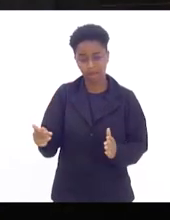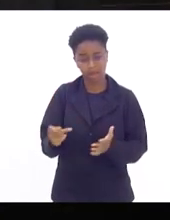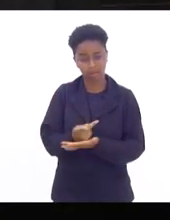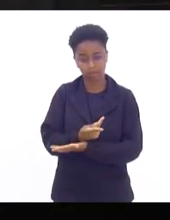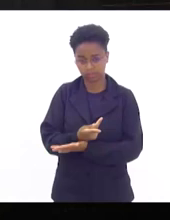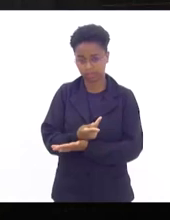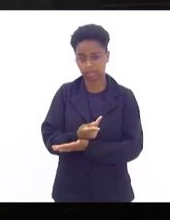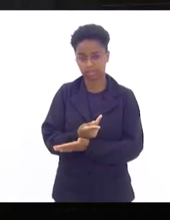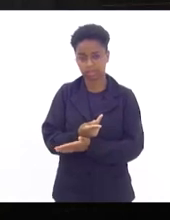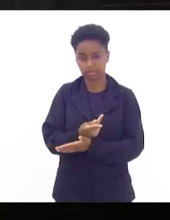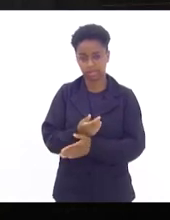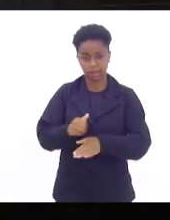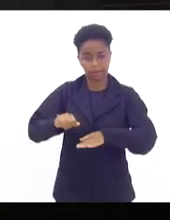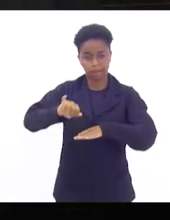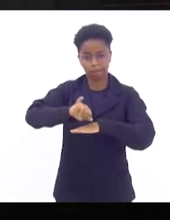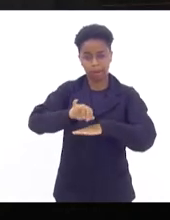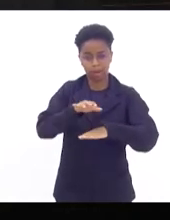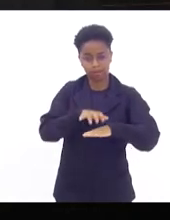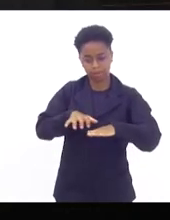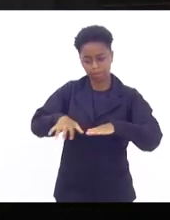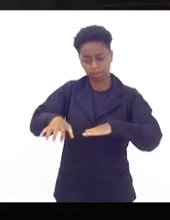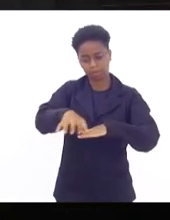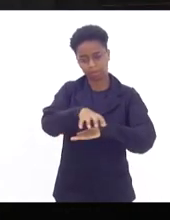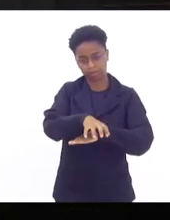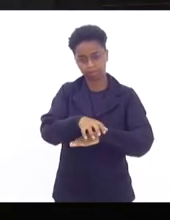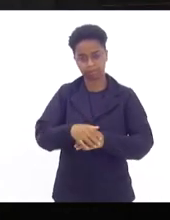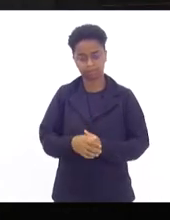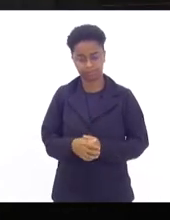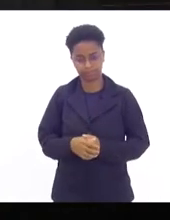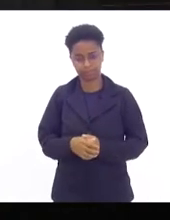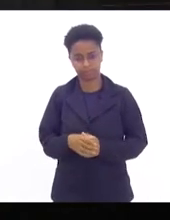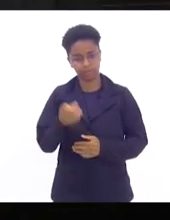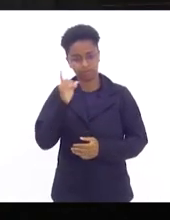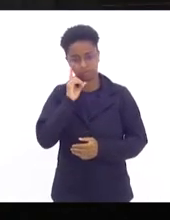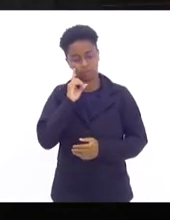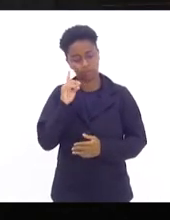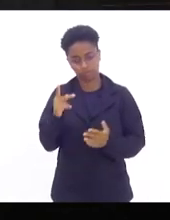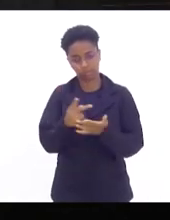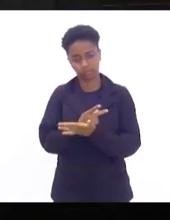região metropolitana, uma rotina.